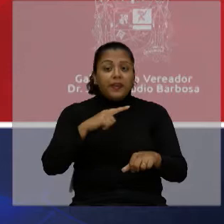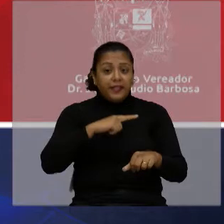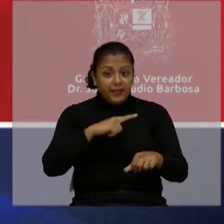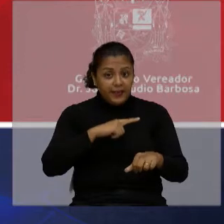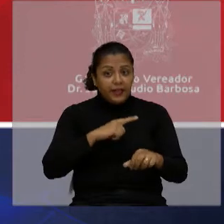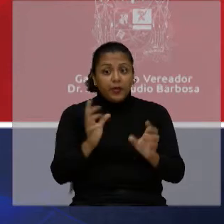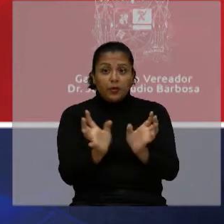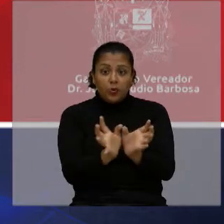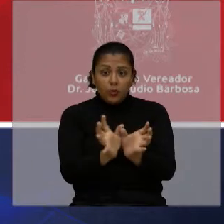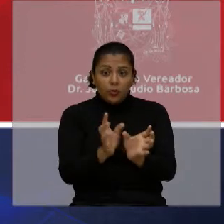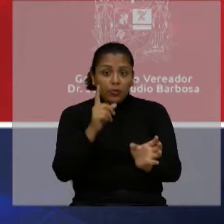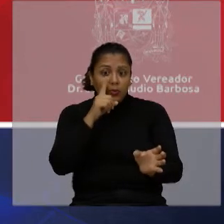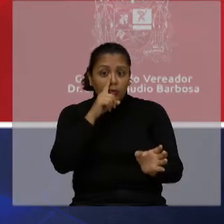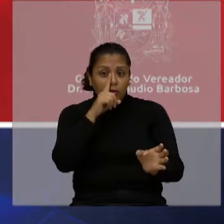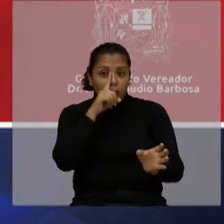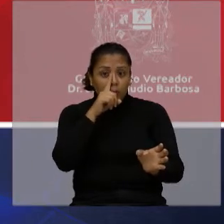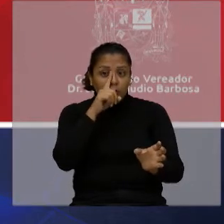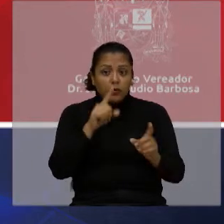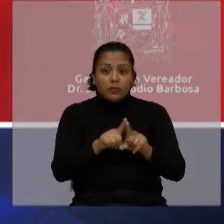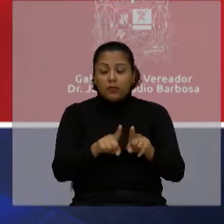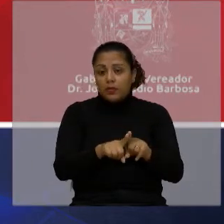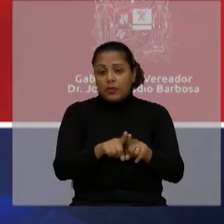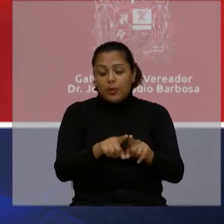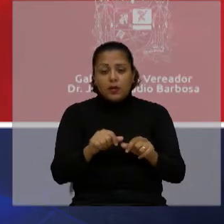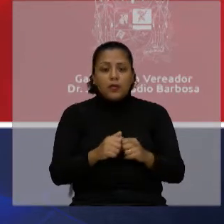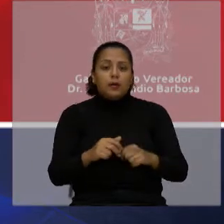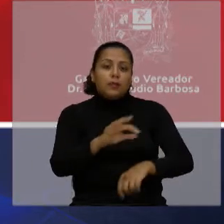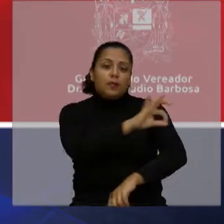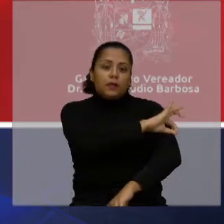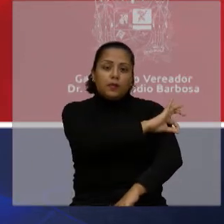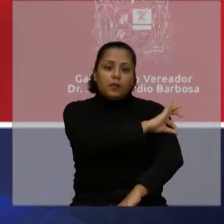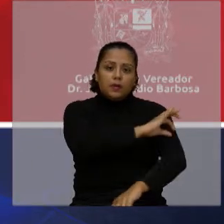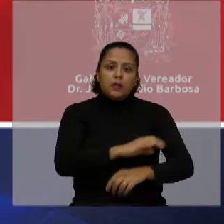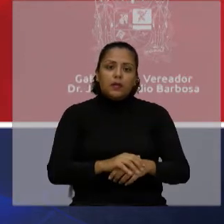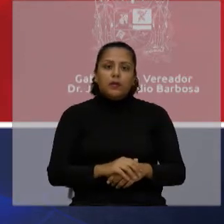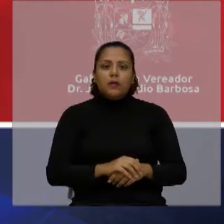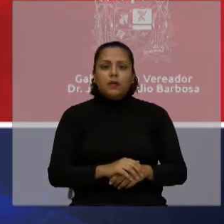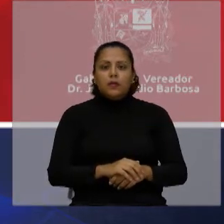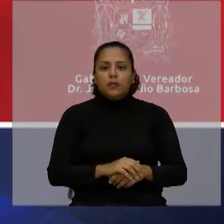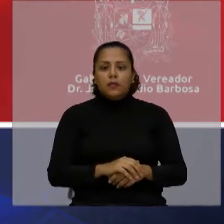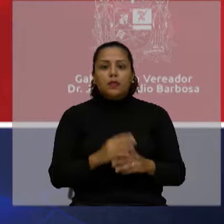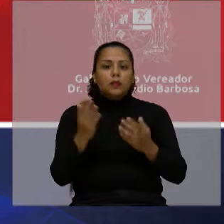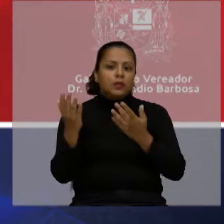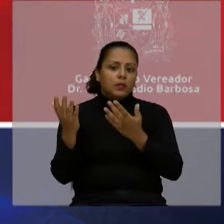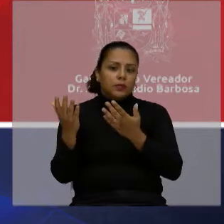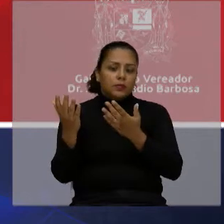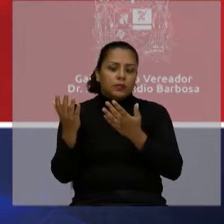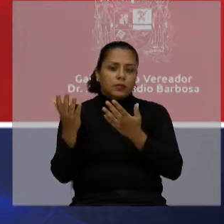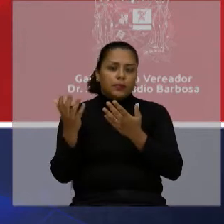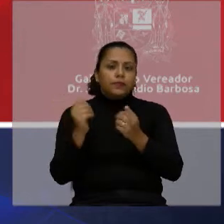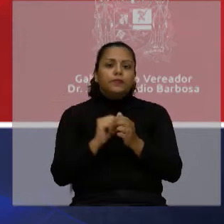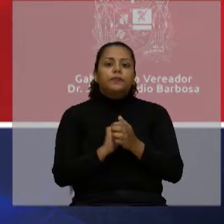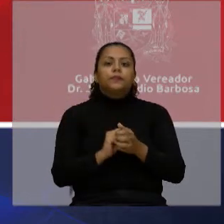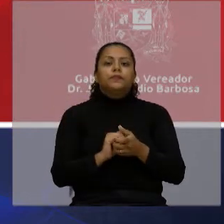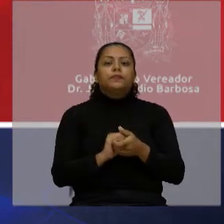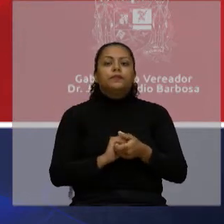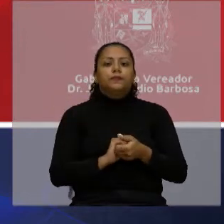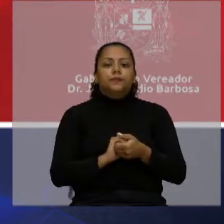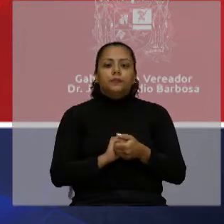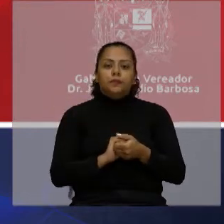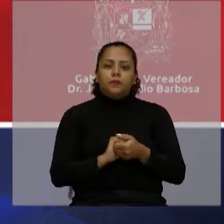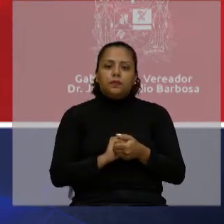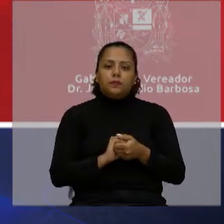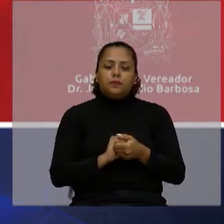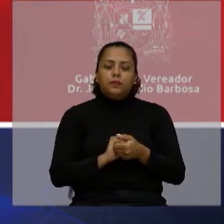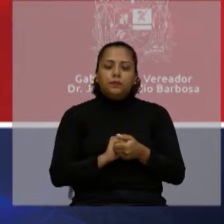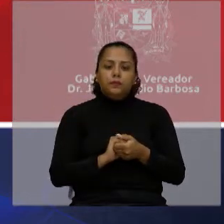prioridade para vacinação. Próximo. Peço que seja analisado com cuidado esse nosso